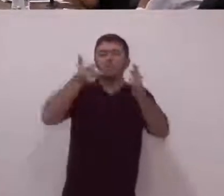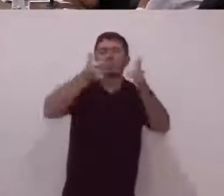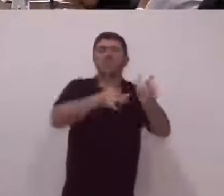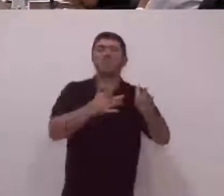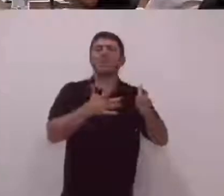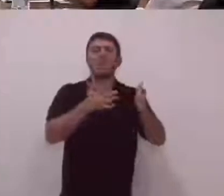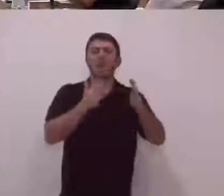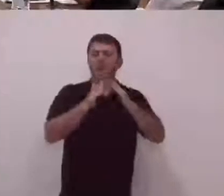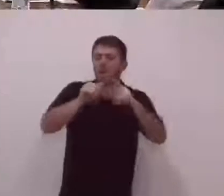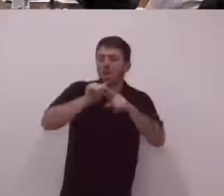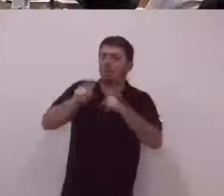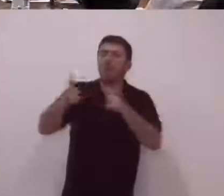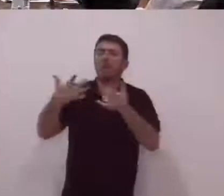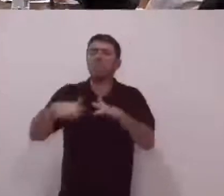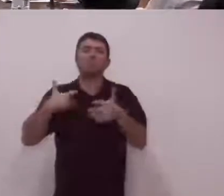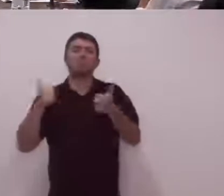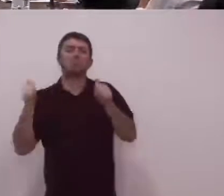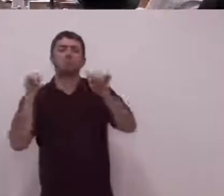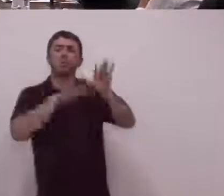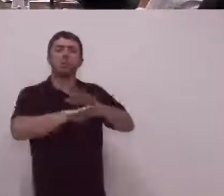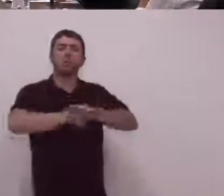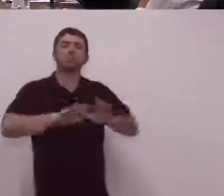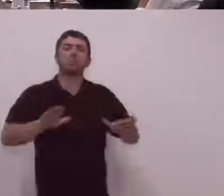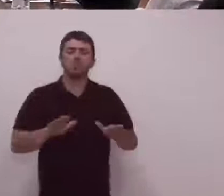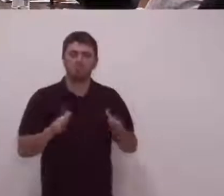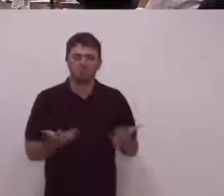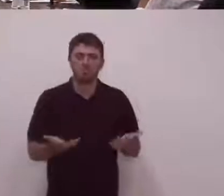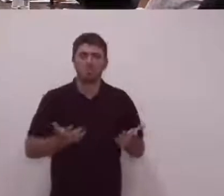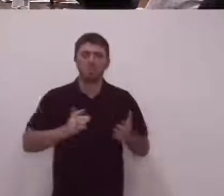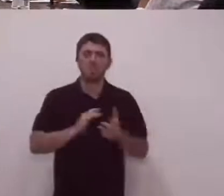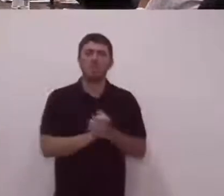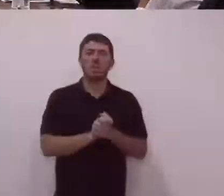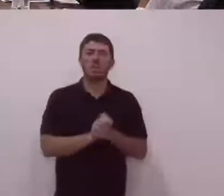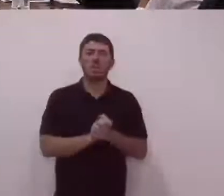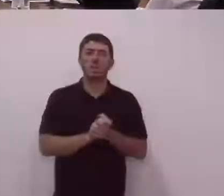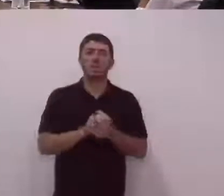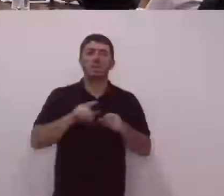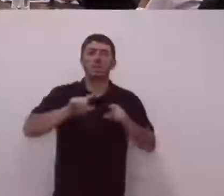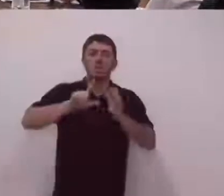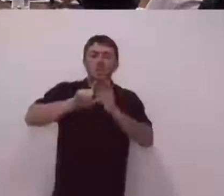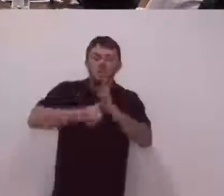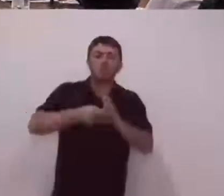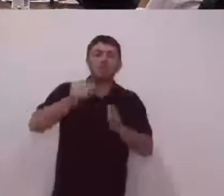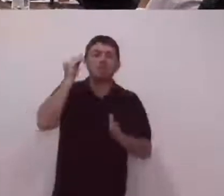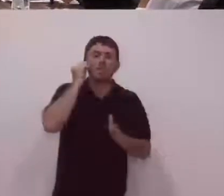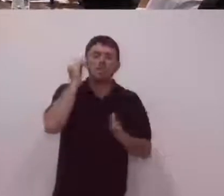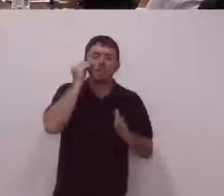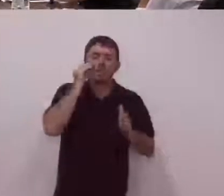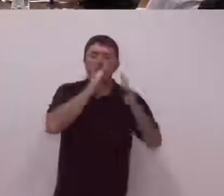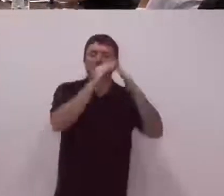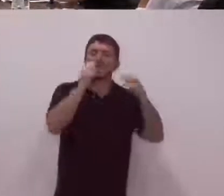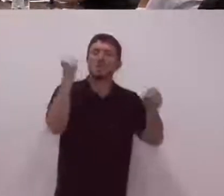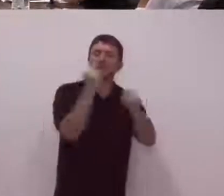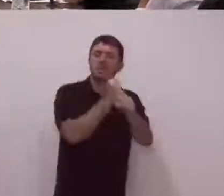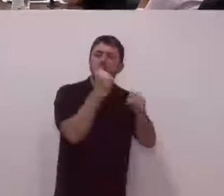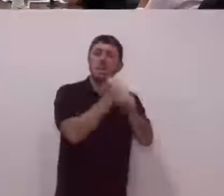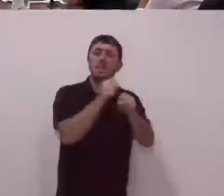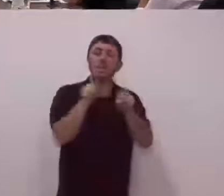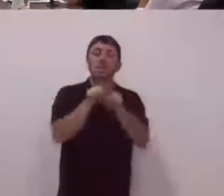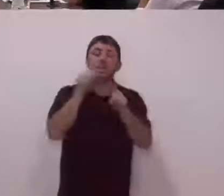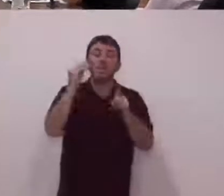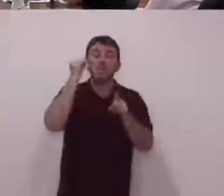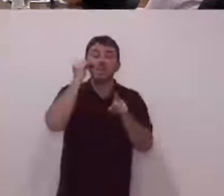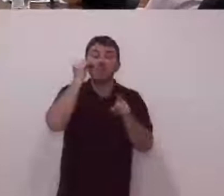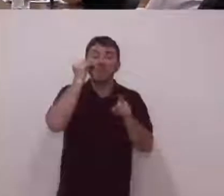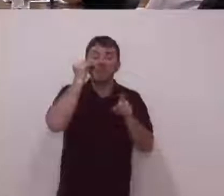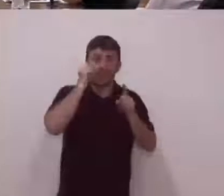No ápice da incisência TES, ainda tentaram reformar o imóvel e, para isso, tentaram renovar o contrato de